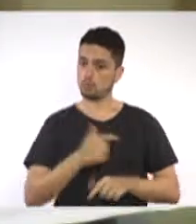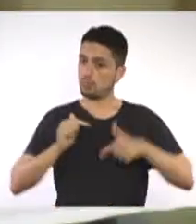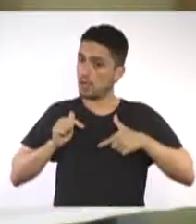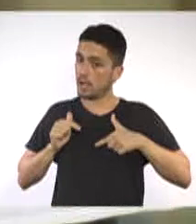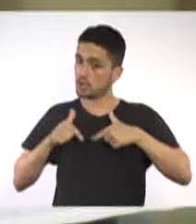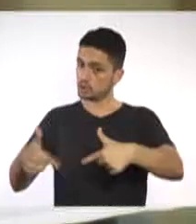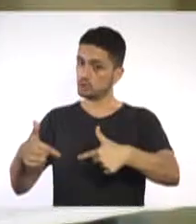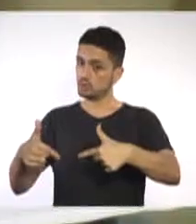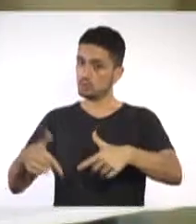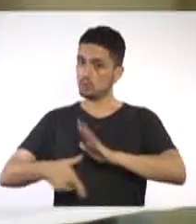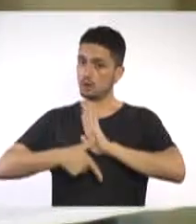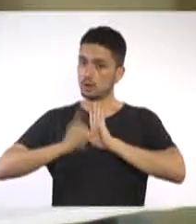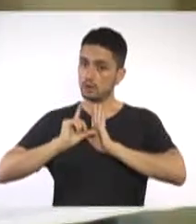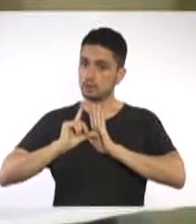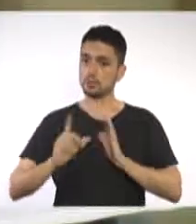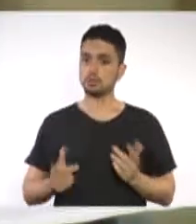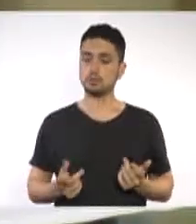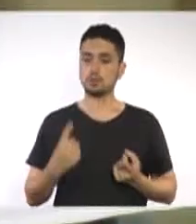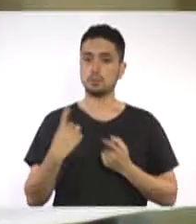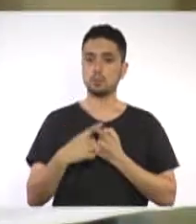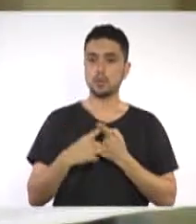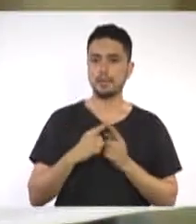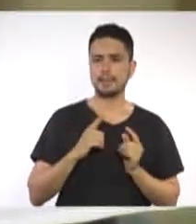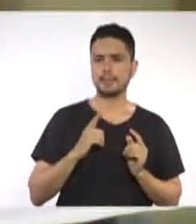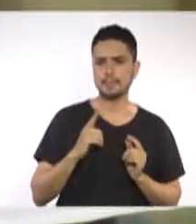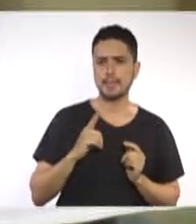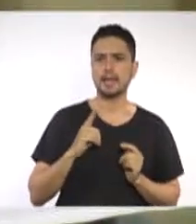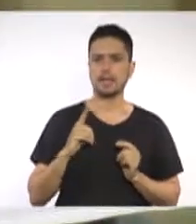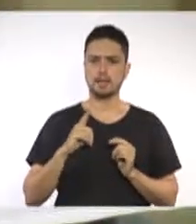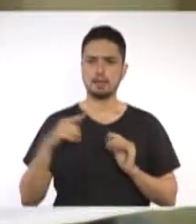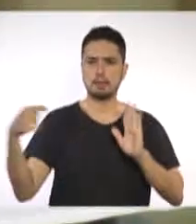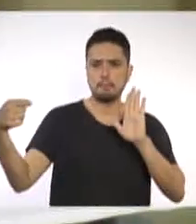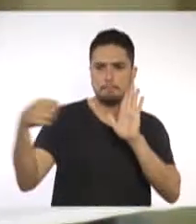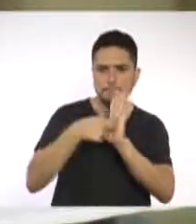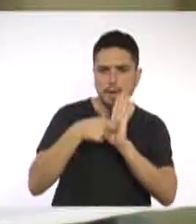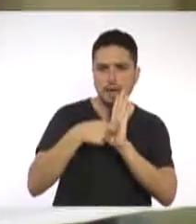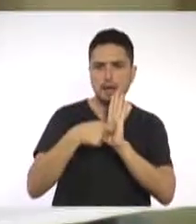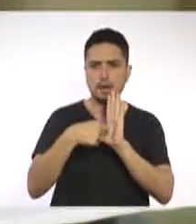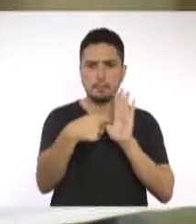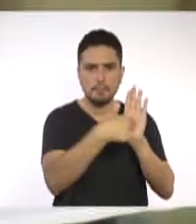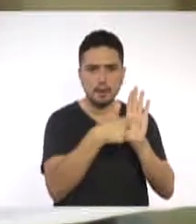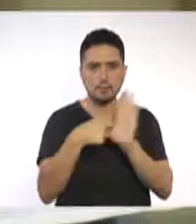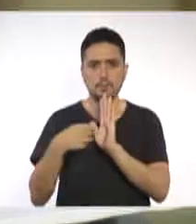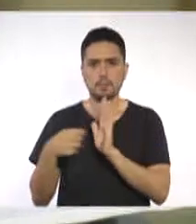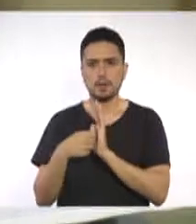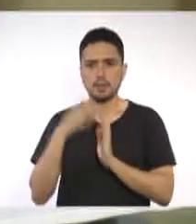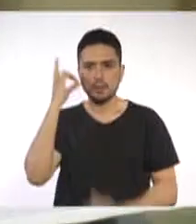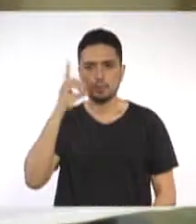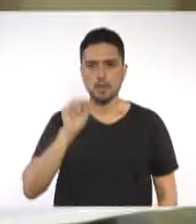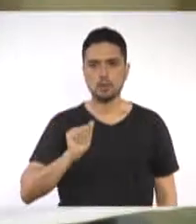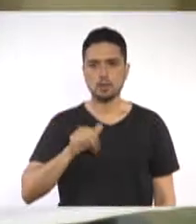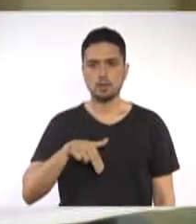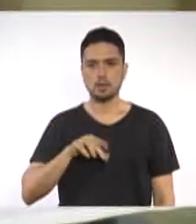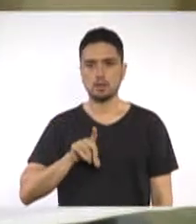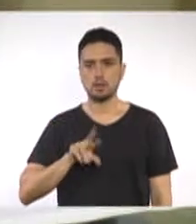As denúncias do requerimento do deputado André Siciliano são